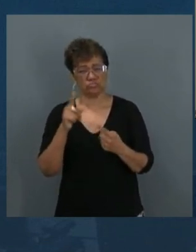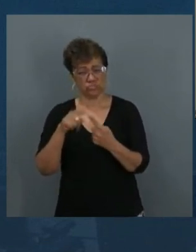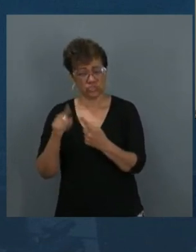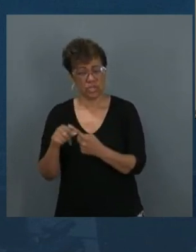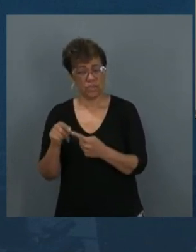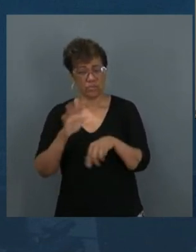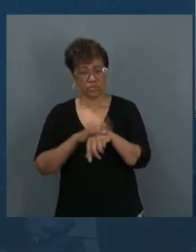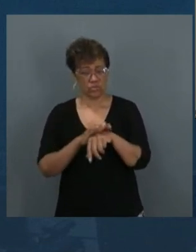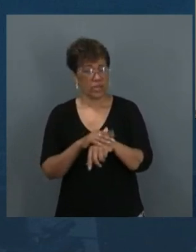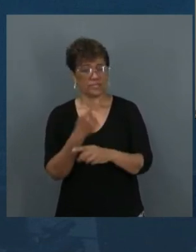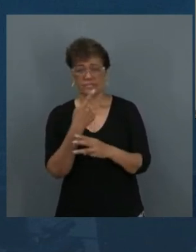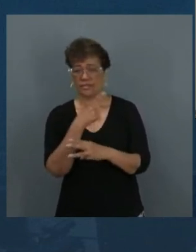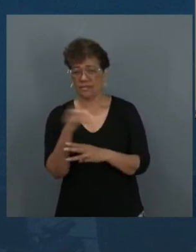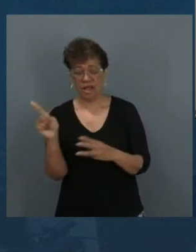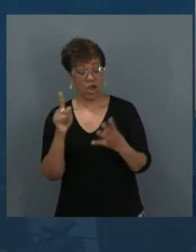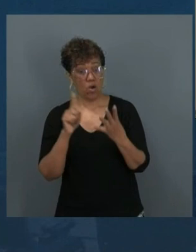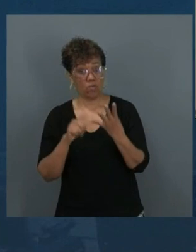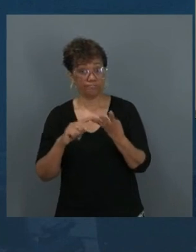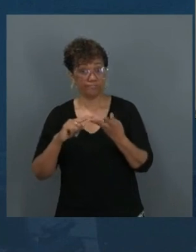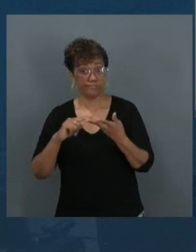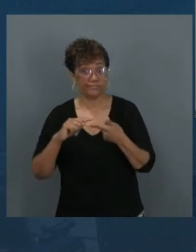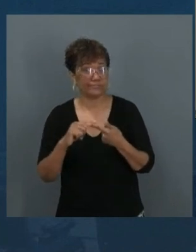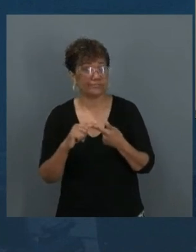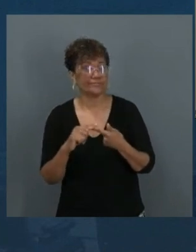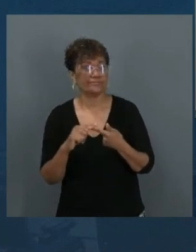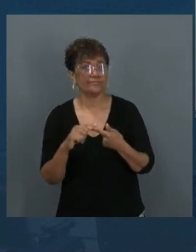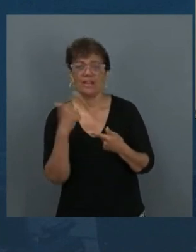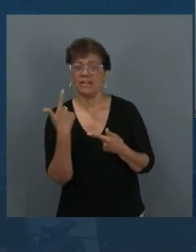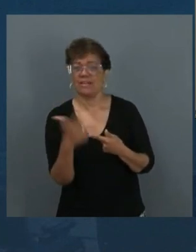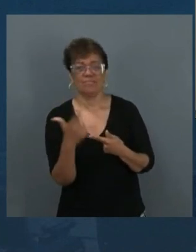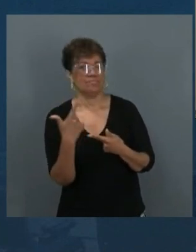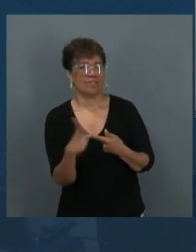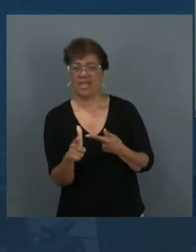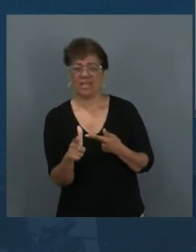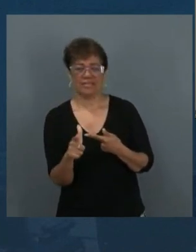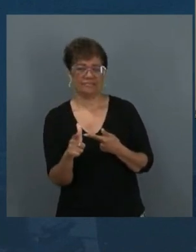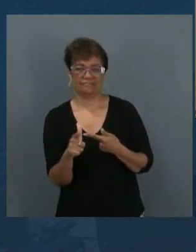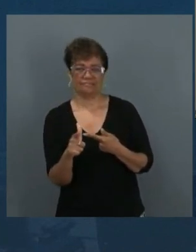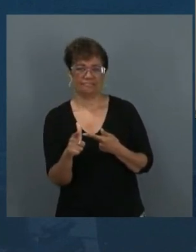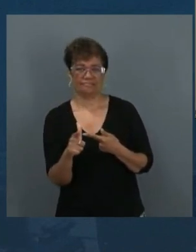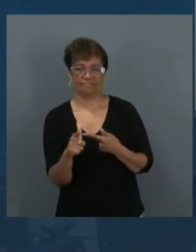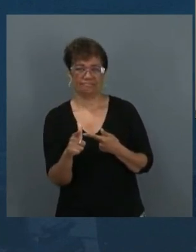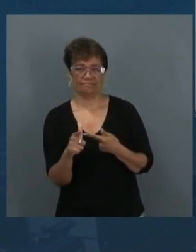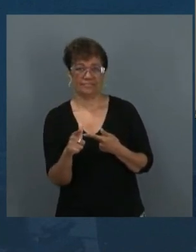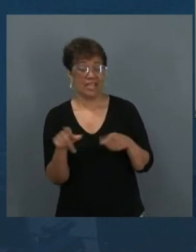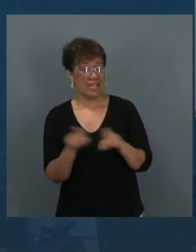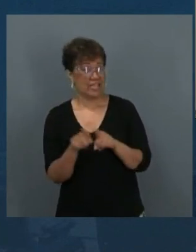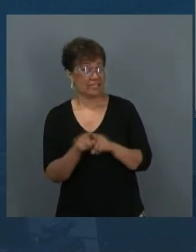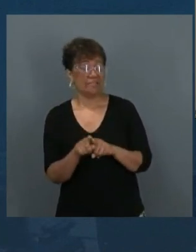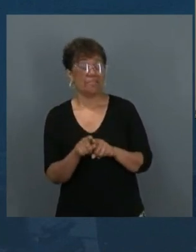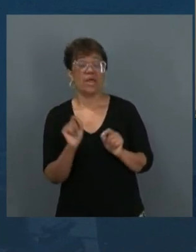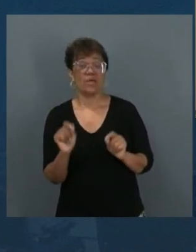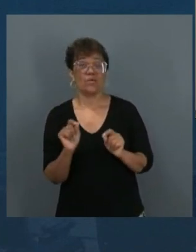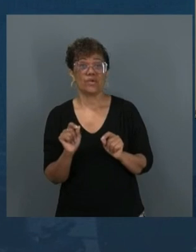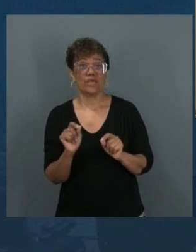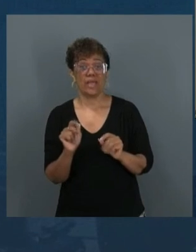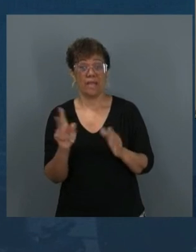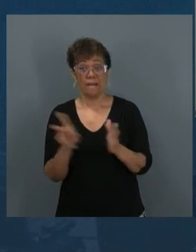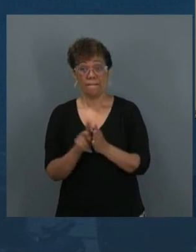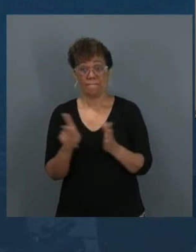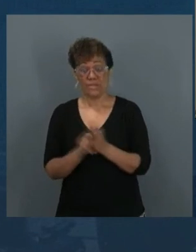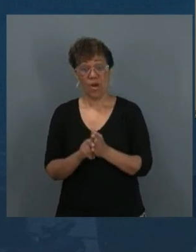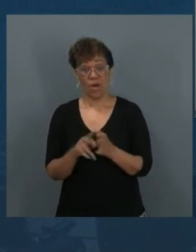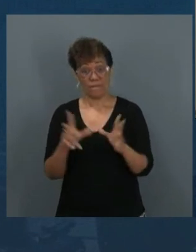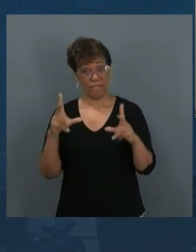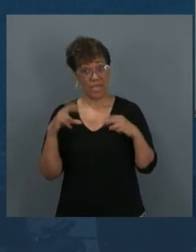Não. Tudo que a gente não tem e tudo que a gente não proporciona a esses